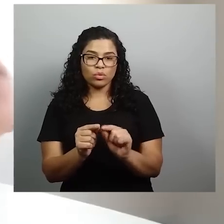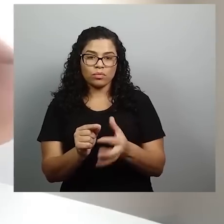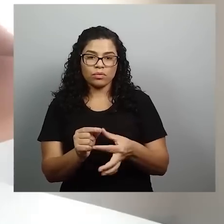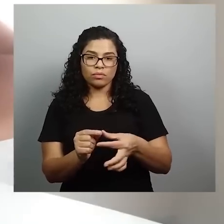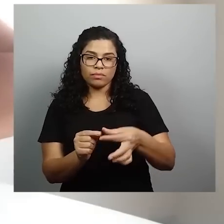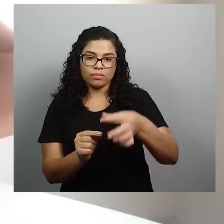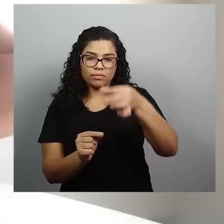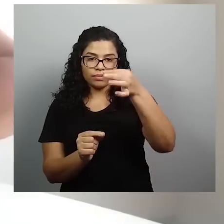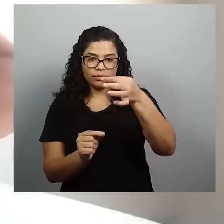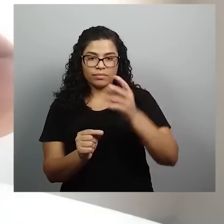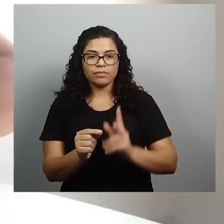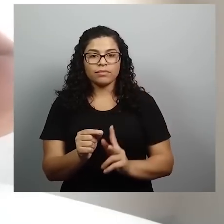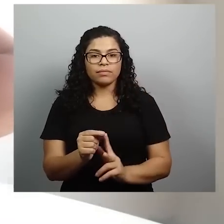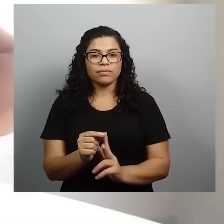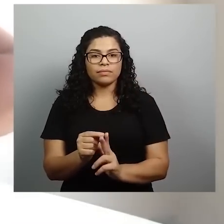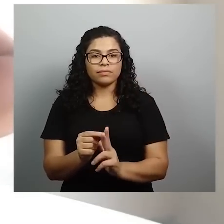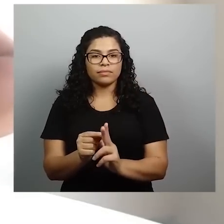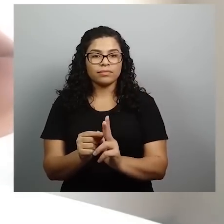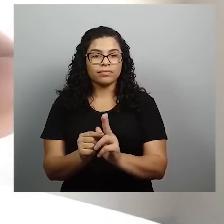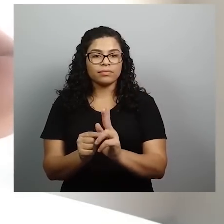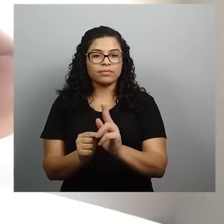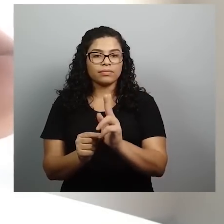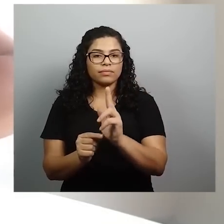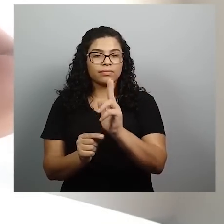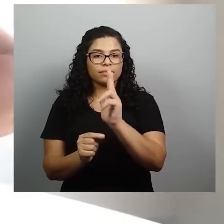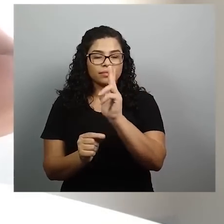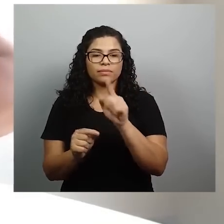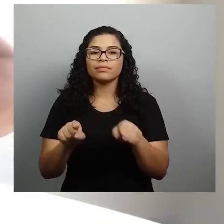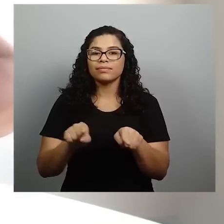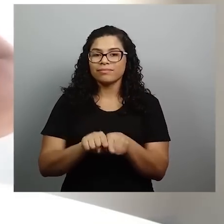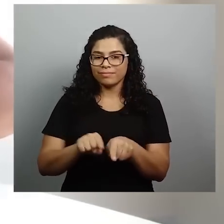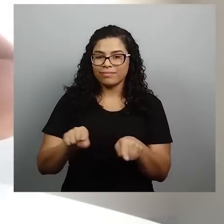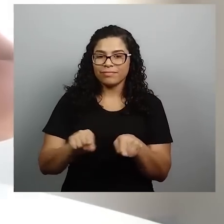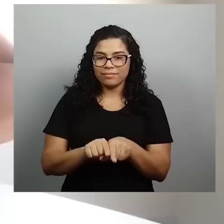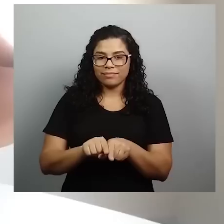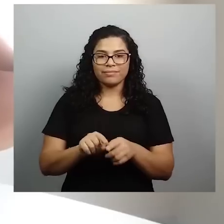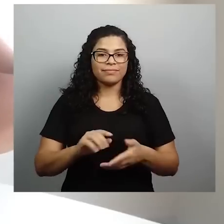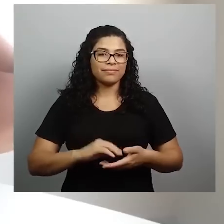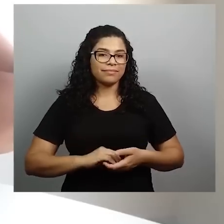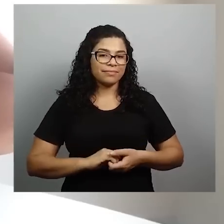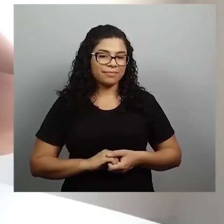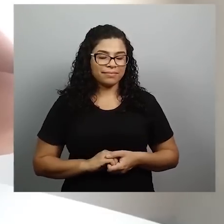e dobra para facilitar o corte.